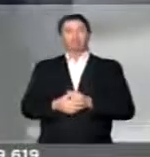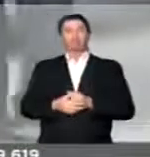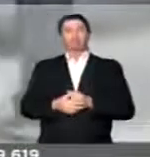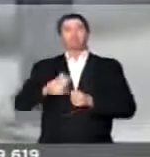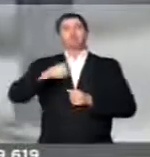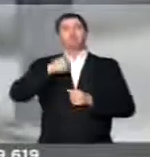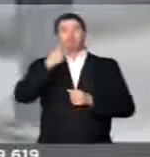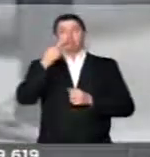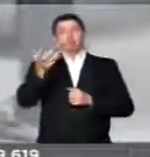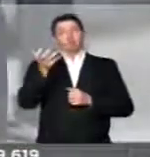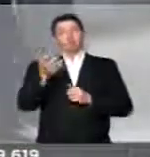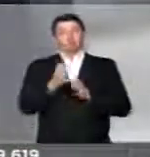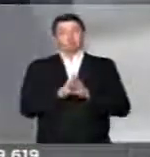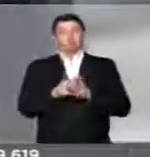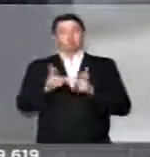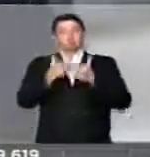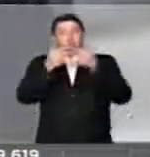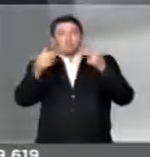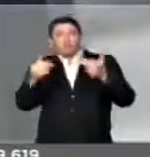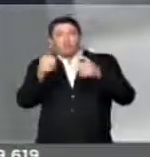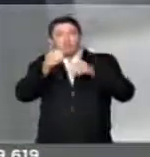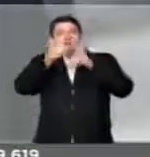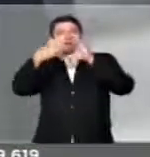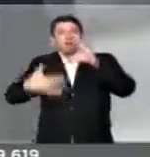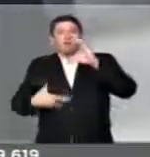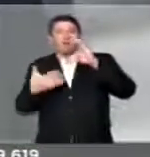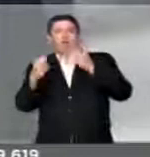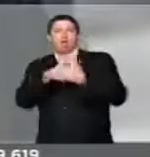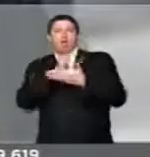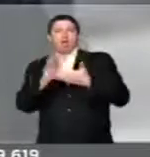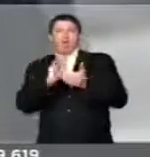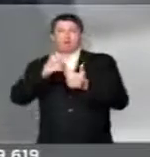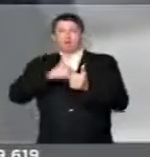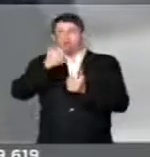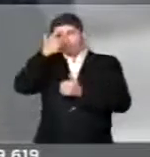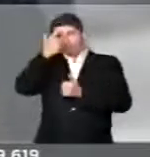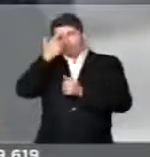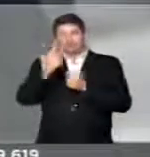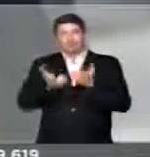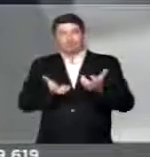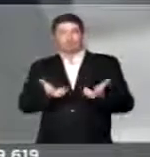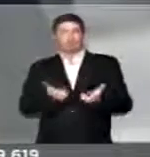destaco alguns aspectos que considero